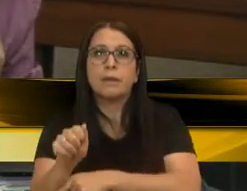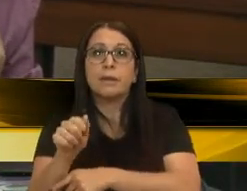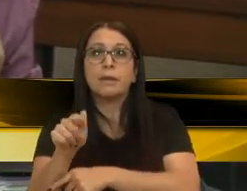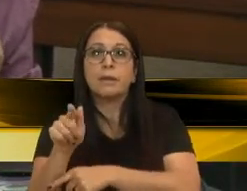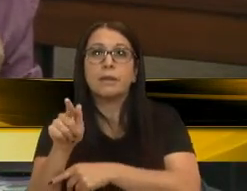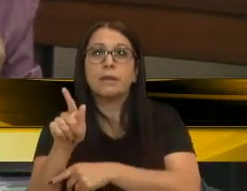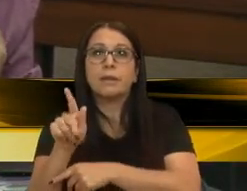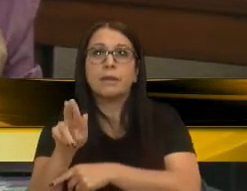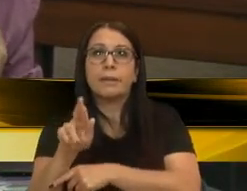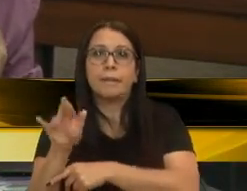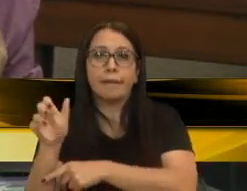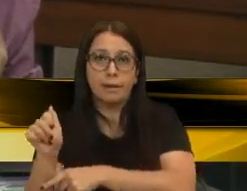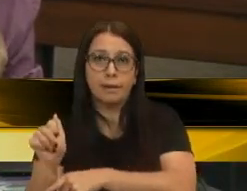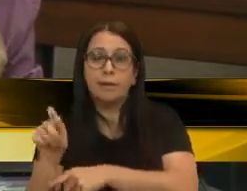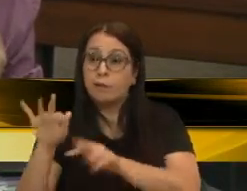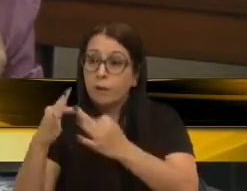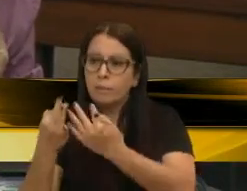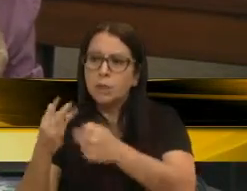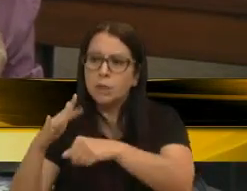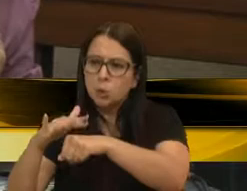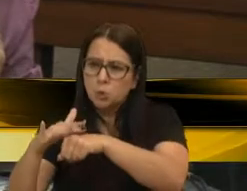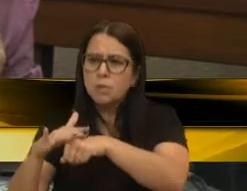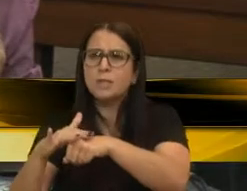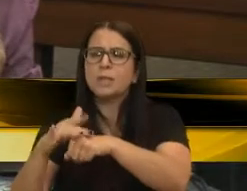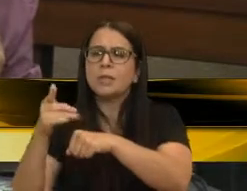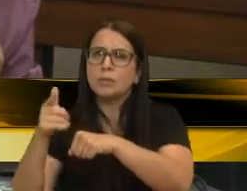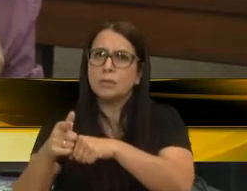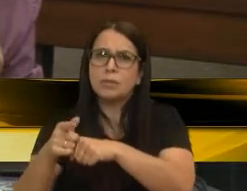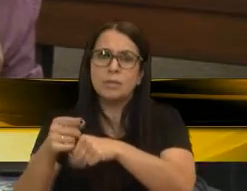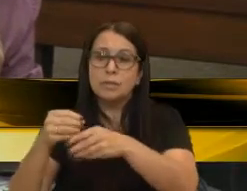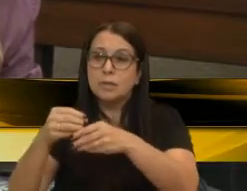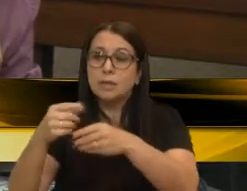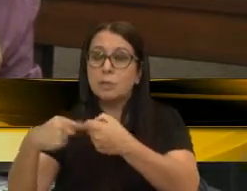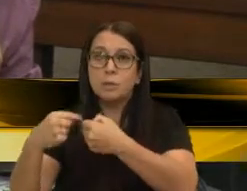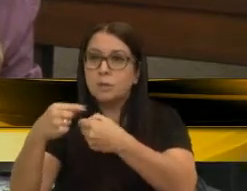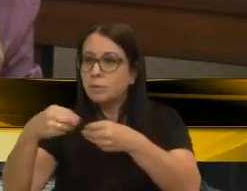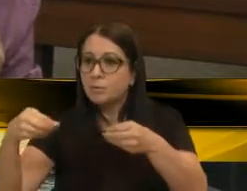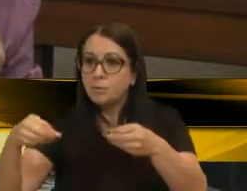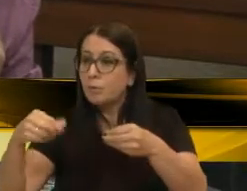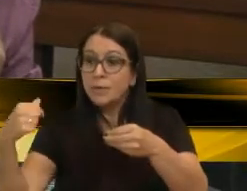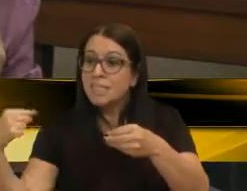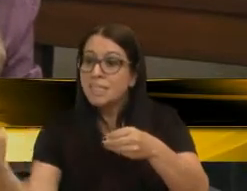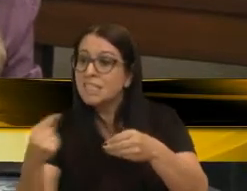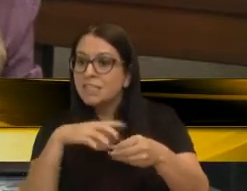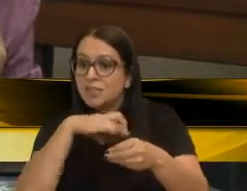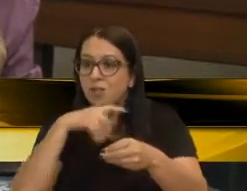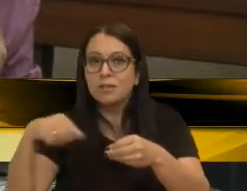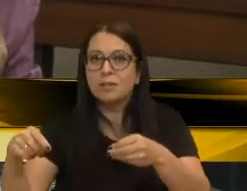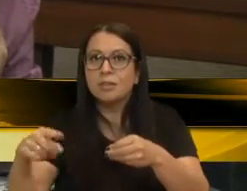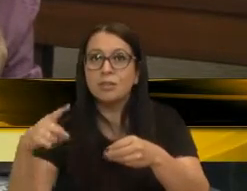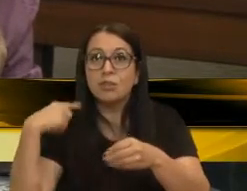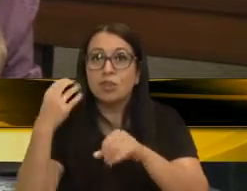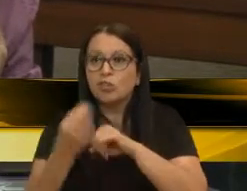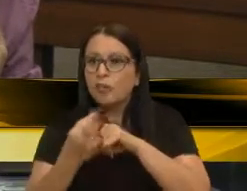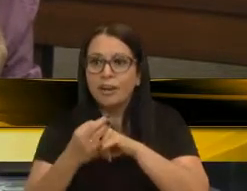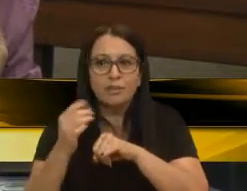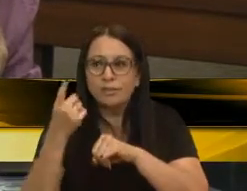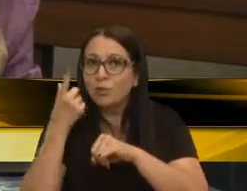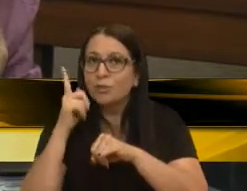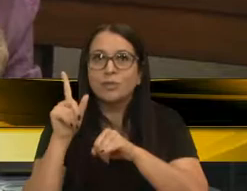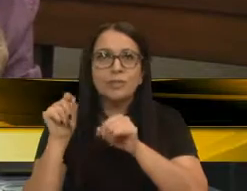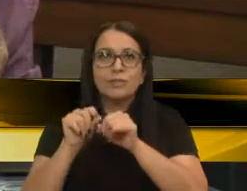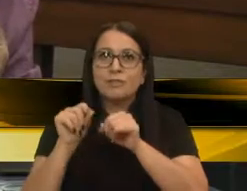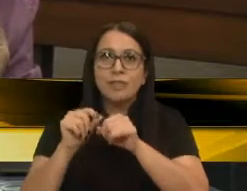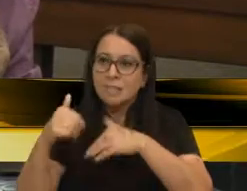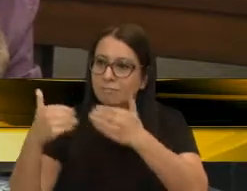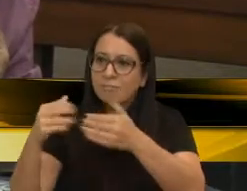doentes e que foi agravado toda a área. O município não precisa de toda a área e o advogado deles não consegue fazer